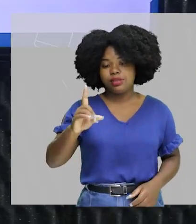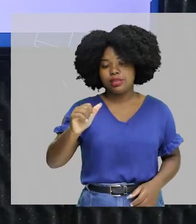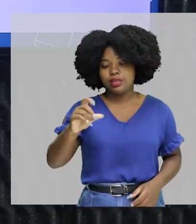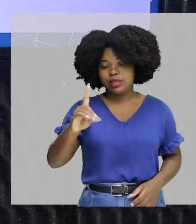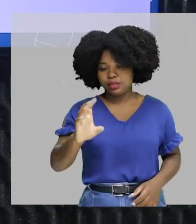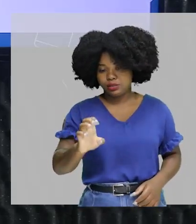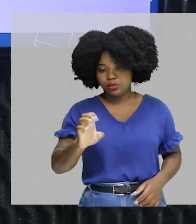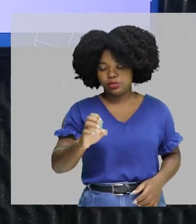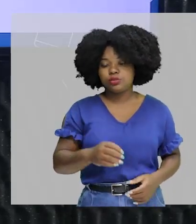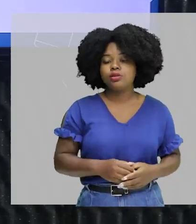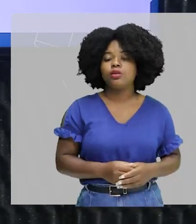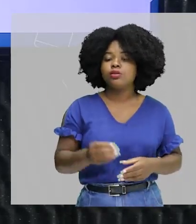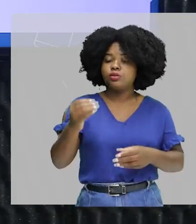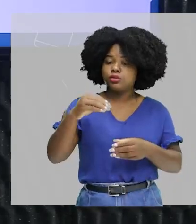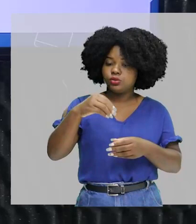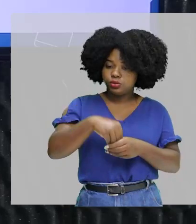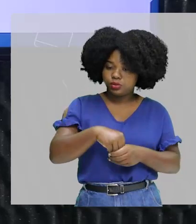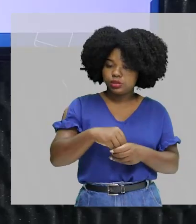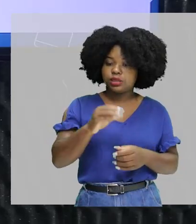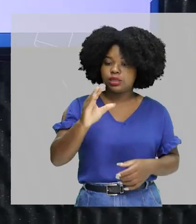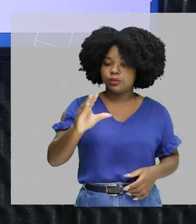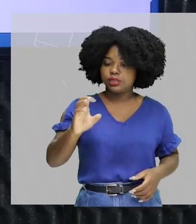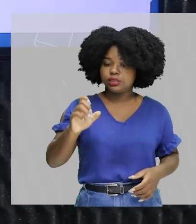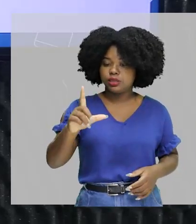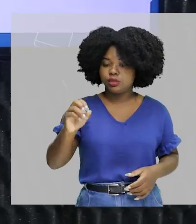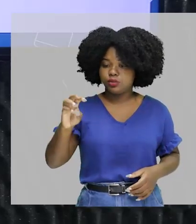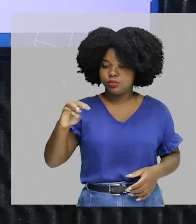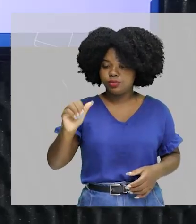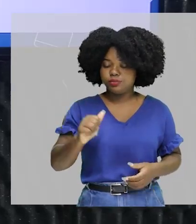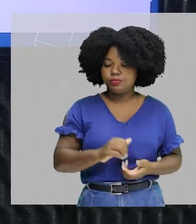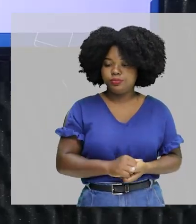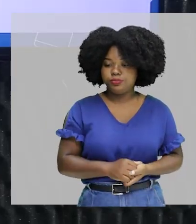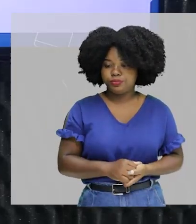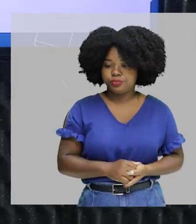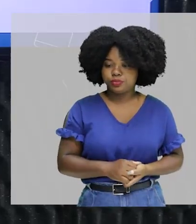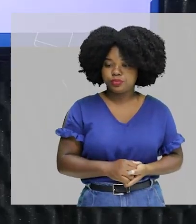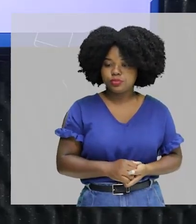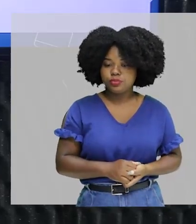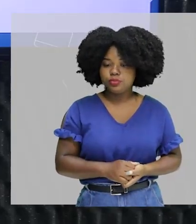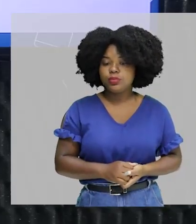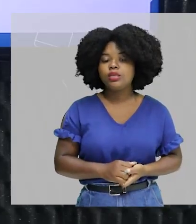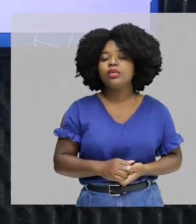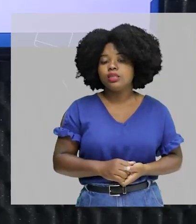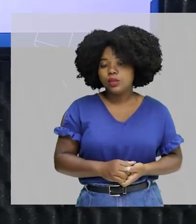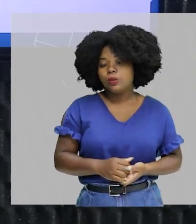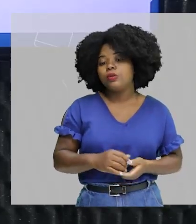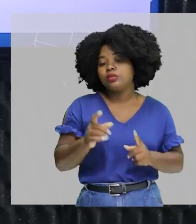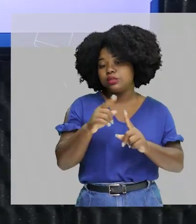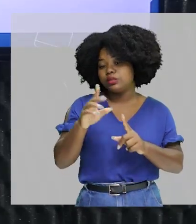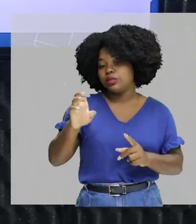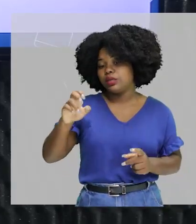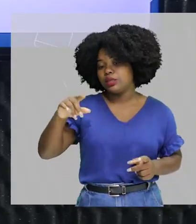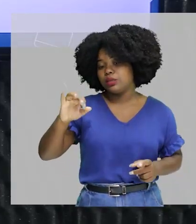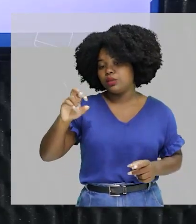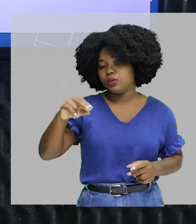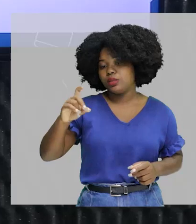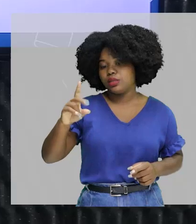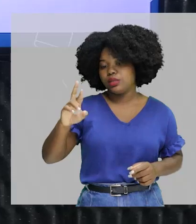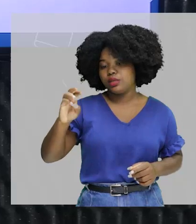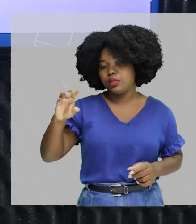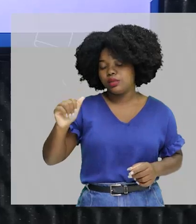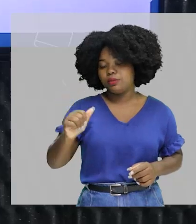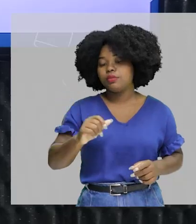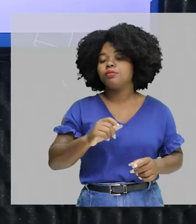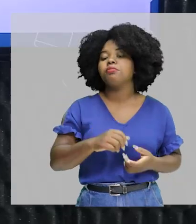do embrião, que nós chamamos de celoma. Tá? E os equinodermos são celomados, porque eles